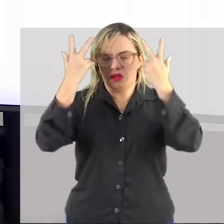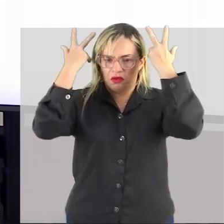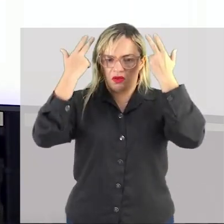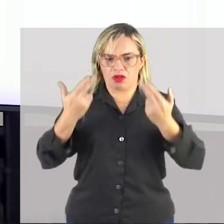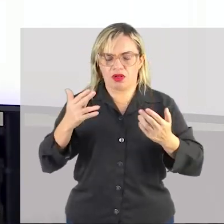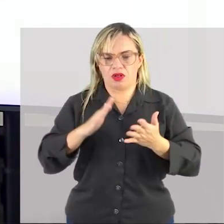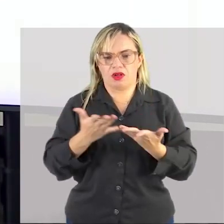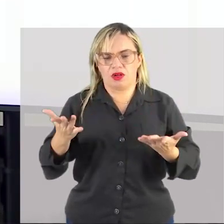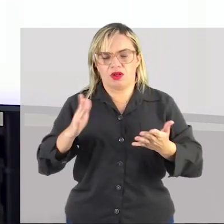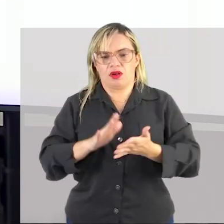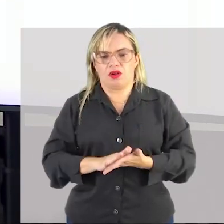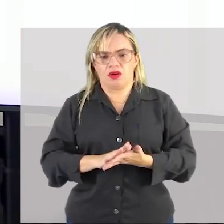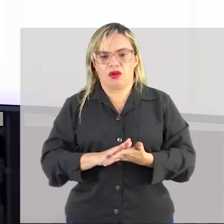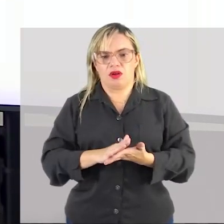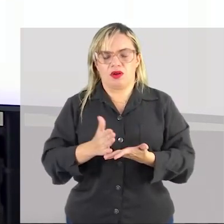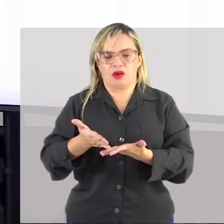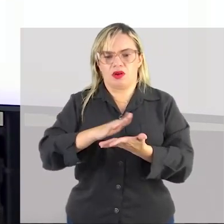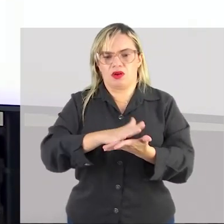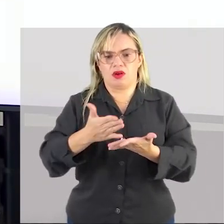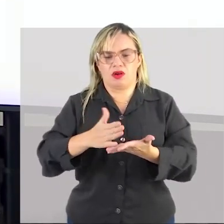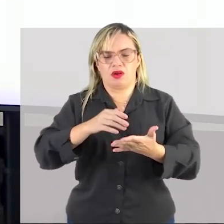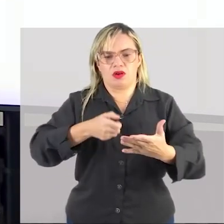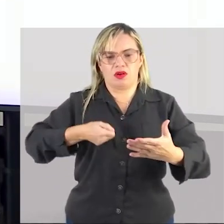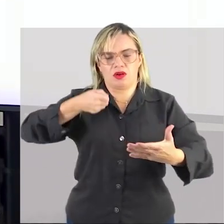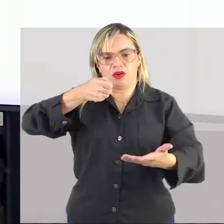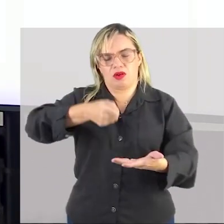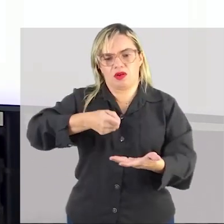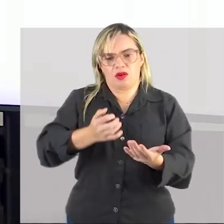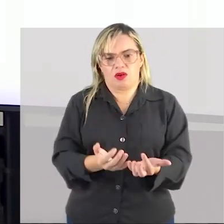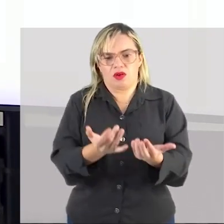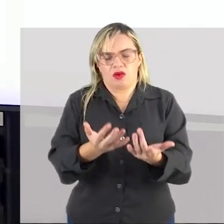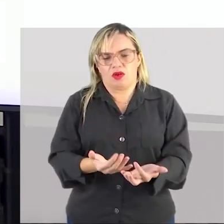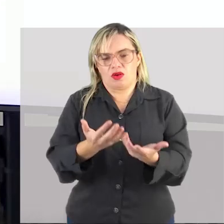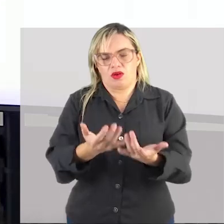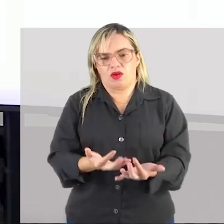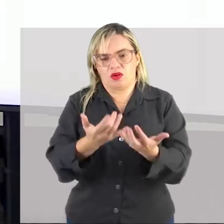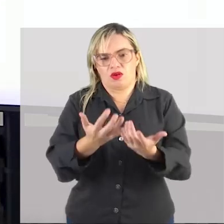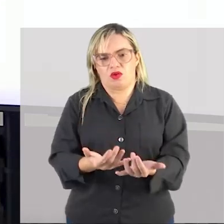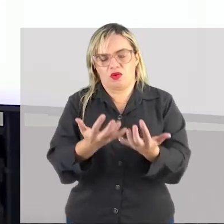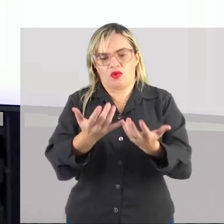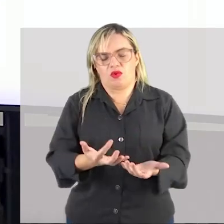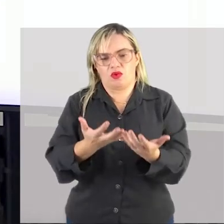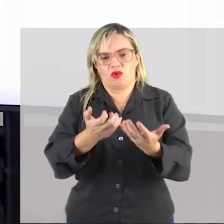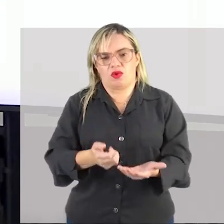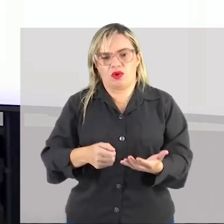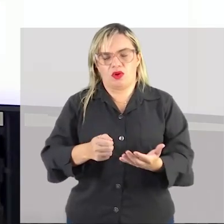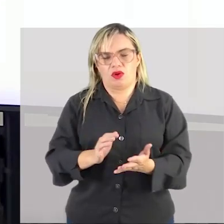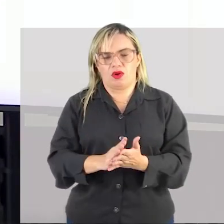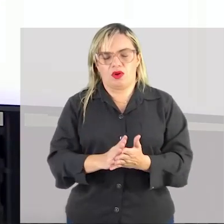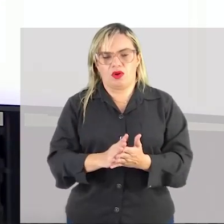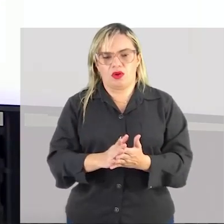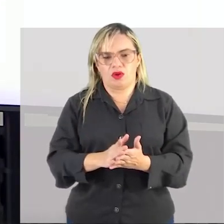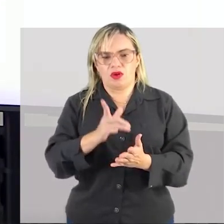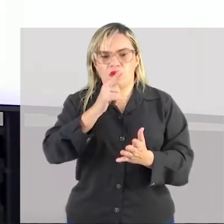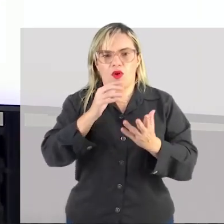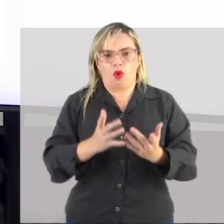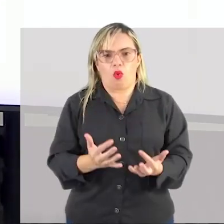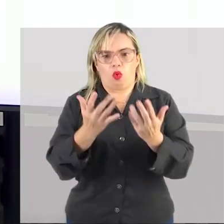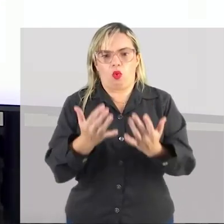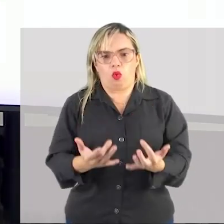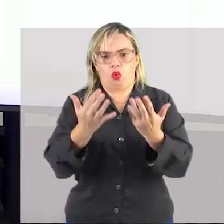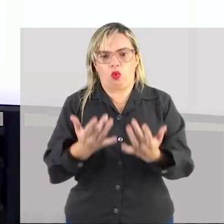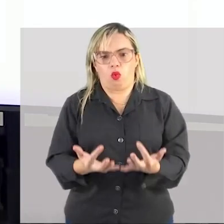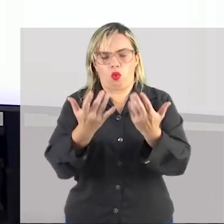pego aquela panela com água e coloco, por exemplo, num fogão e eu ligo aquela chama, e aí aquela água vai começar a ferver, eu já tenho